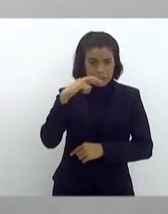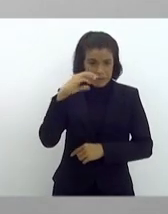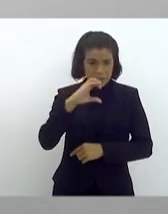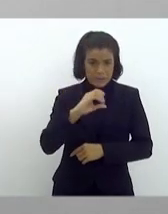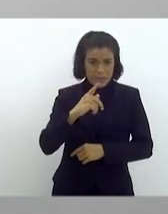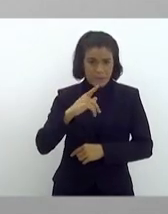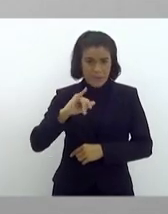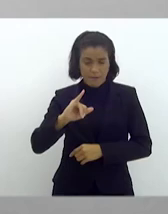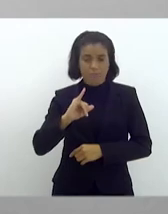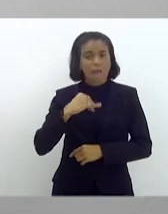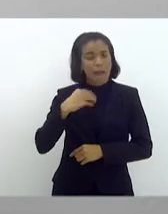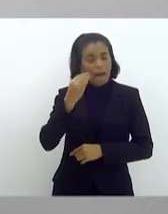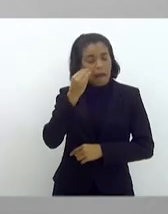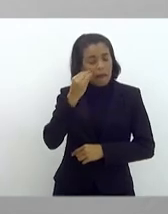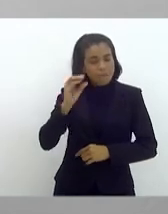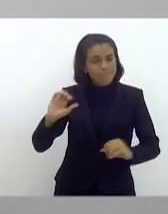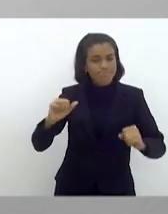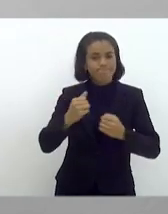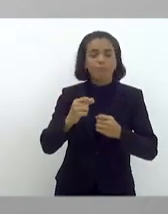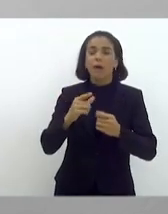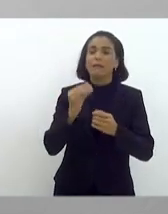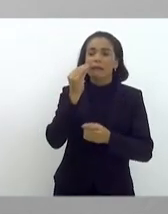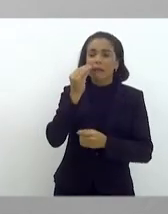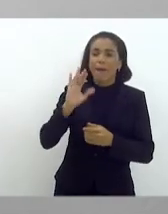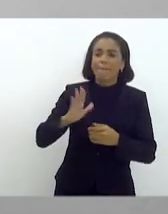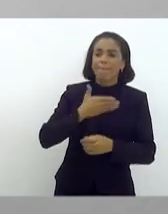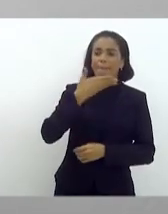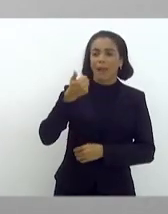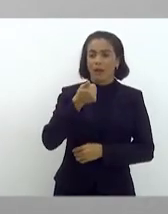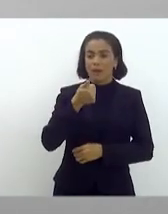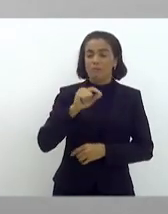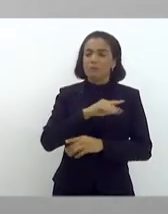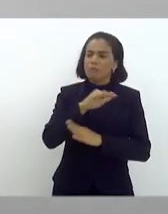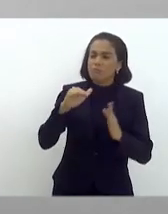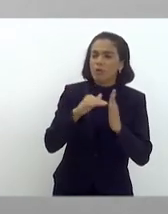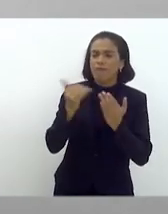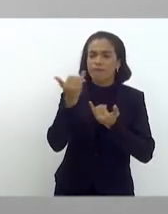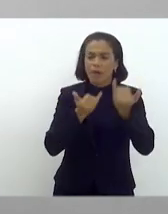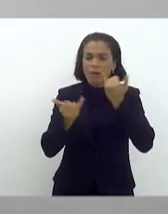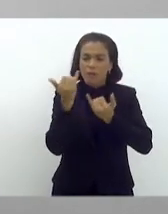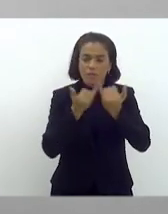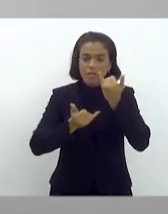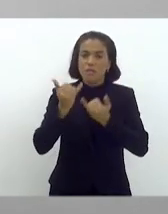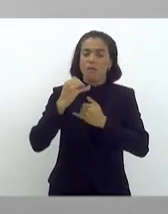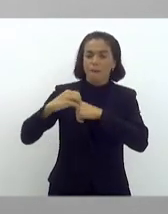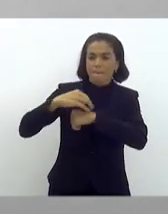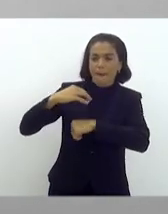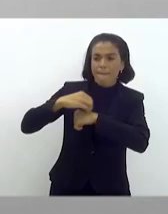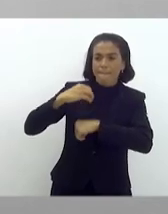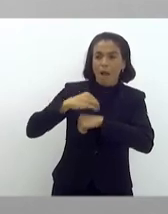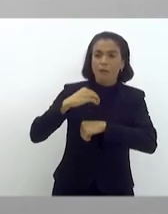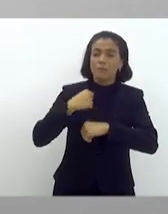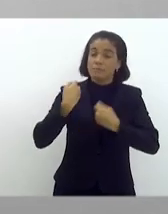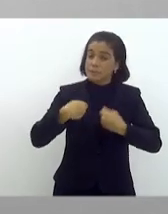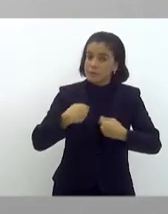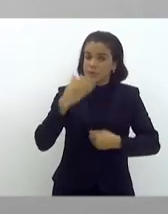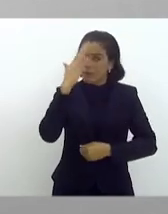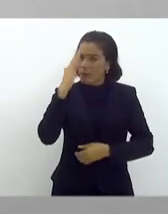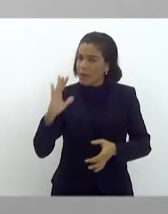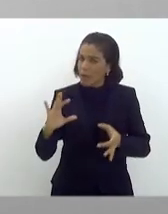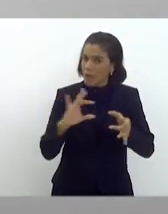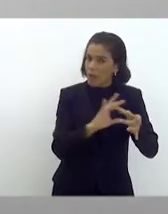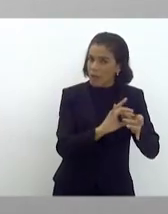braços abertos para tentar amenizar e melhorar muita coisa então todas as informações que chega pra gente a gente tem que saber se tem uma